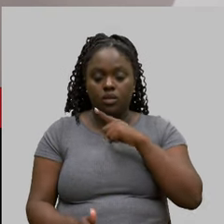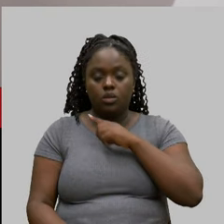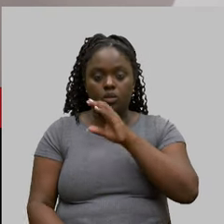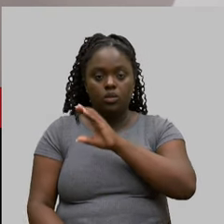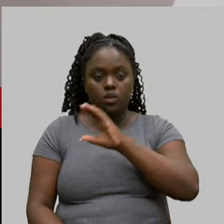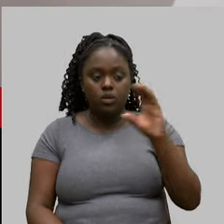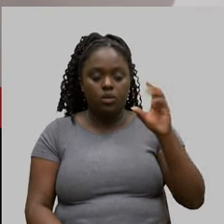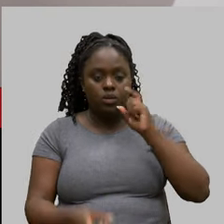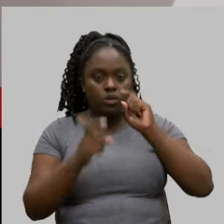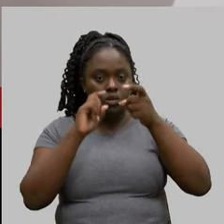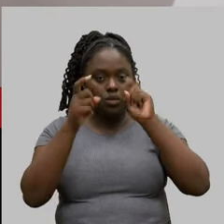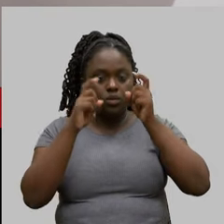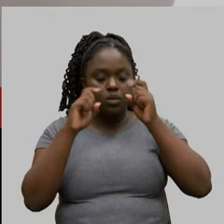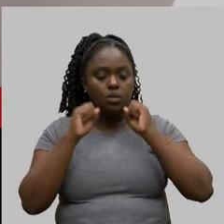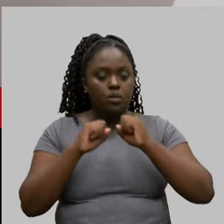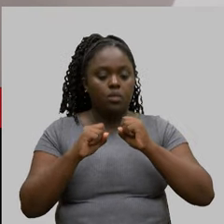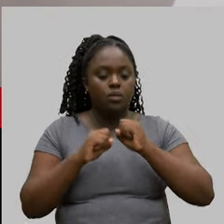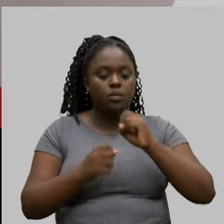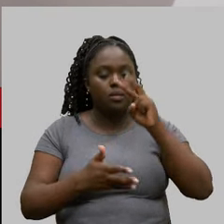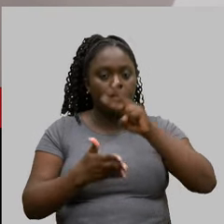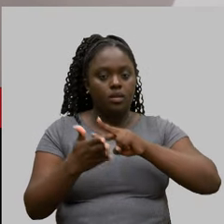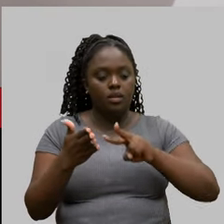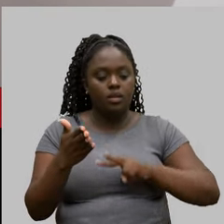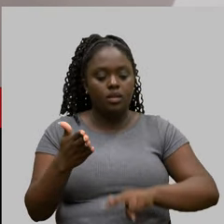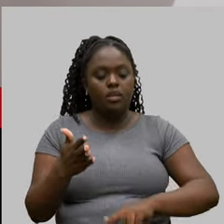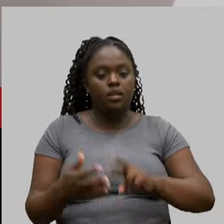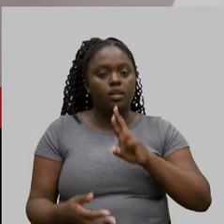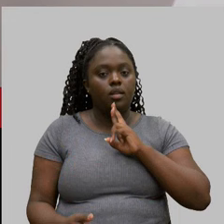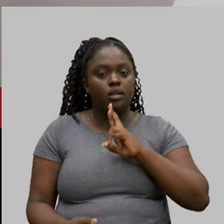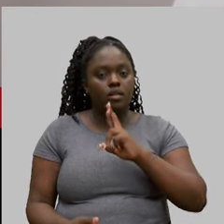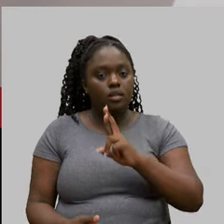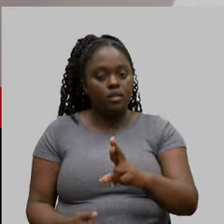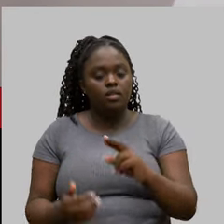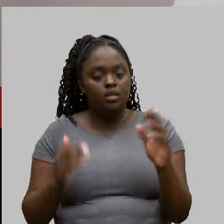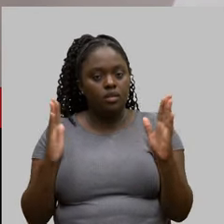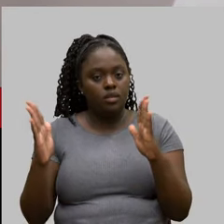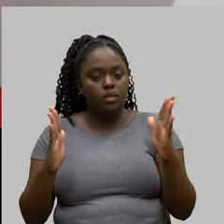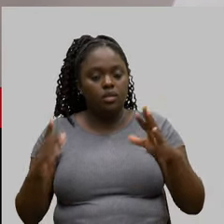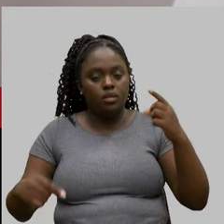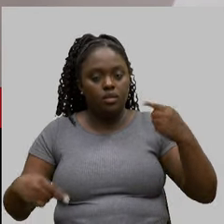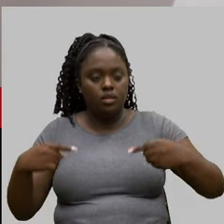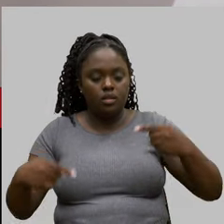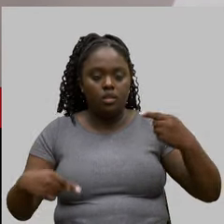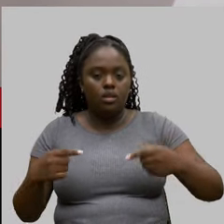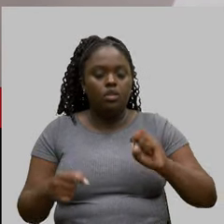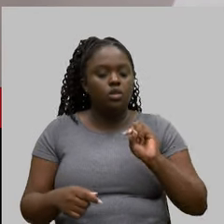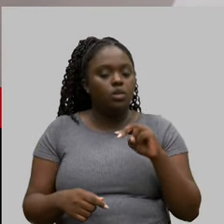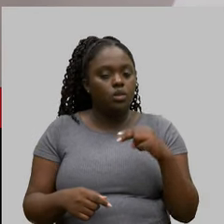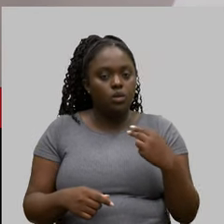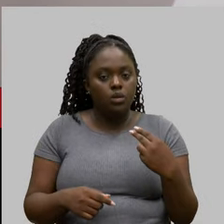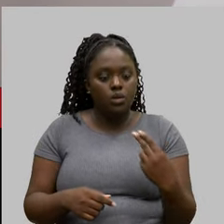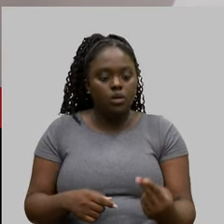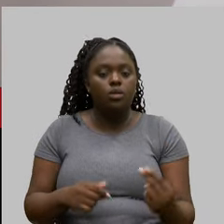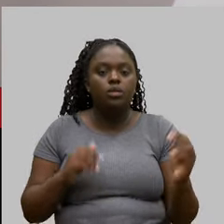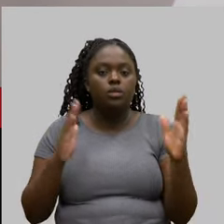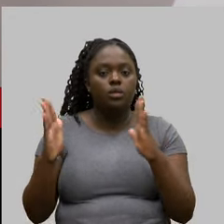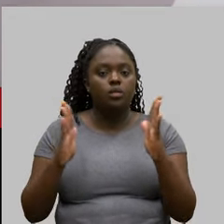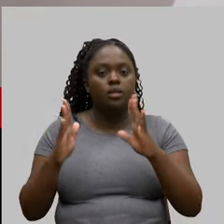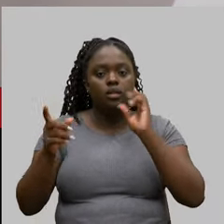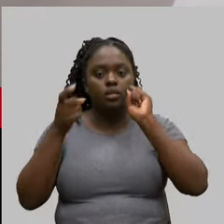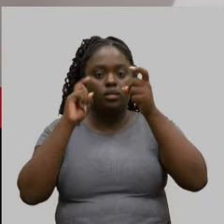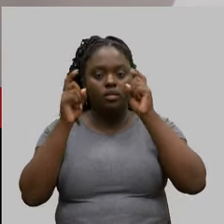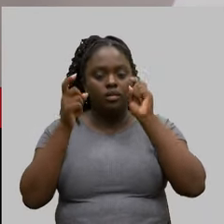e poderão ser lidas e respondidas na fase de debates ou a qualquer momento durante a reunião a